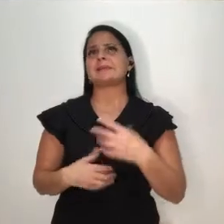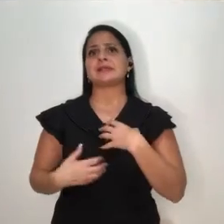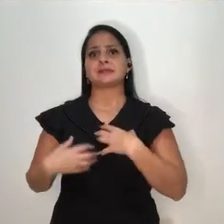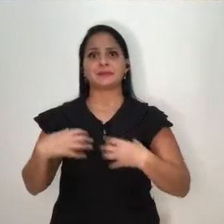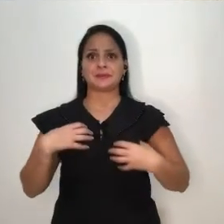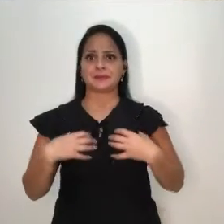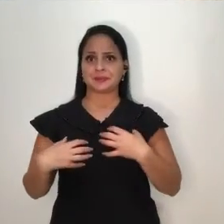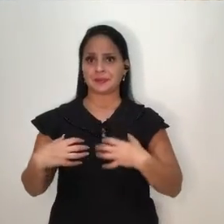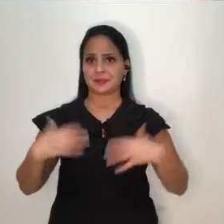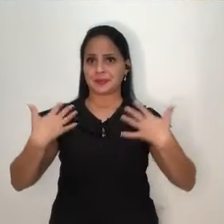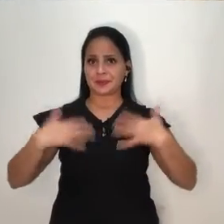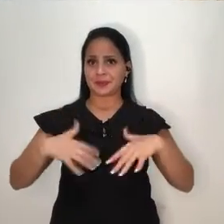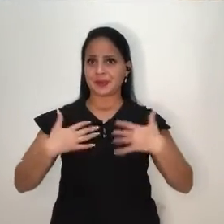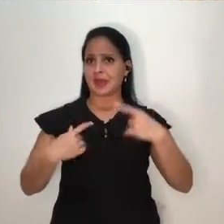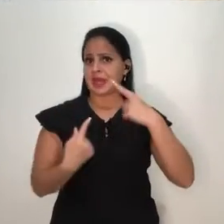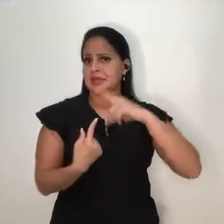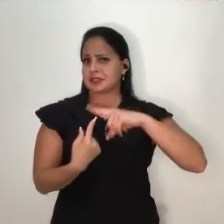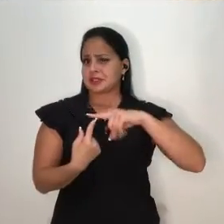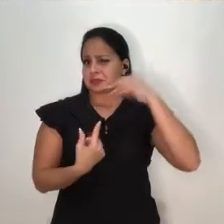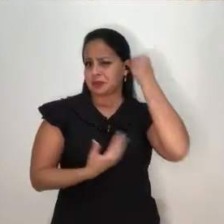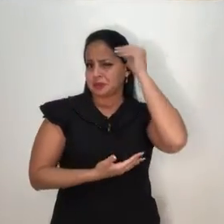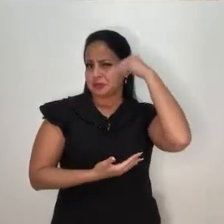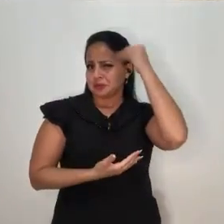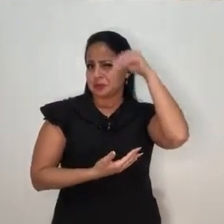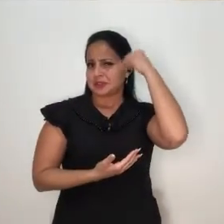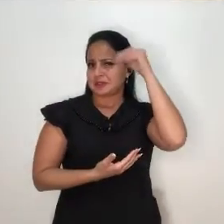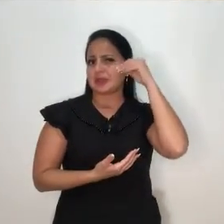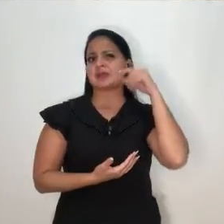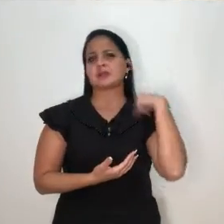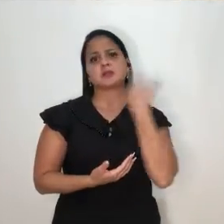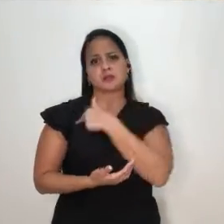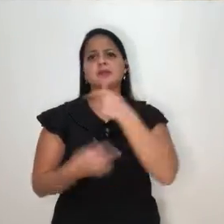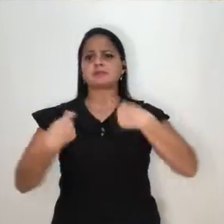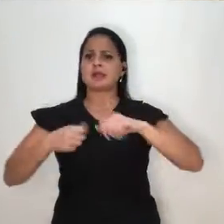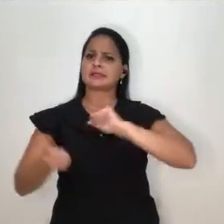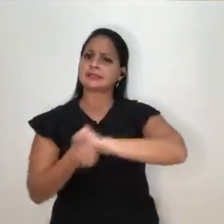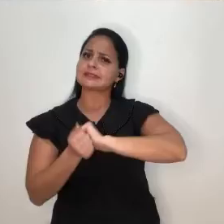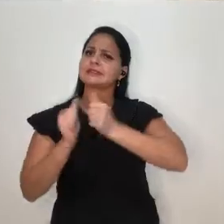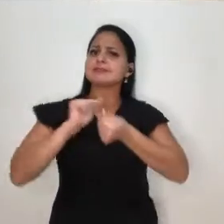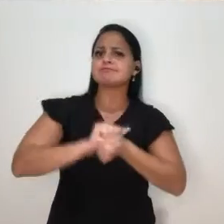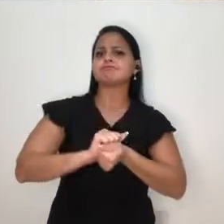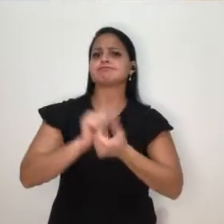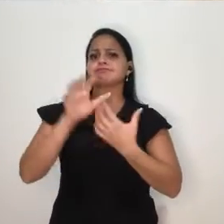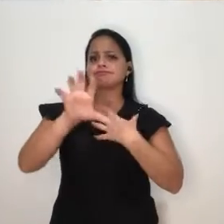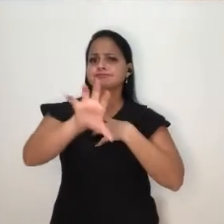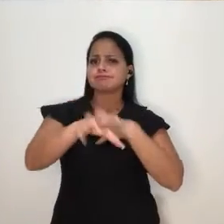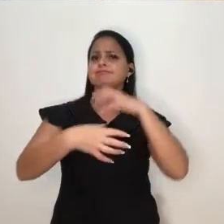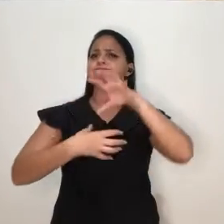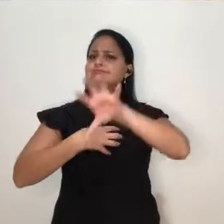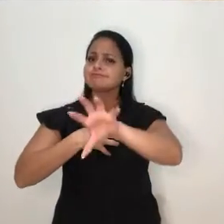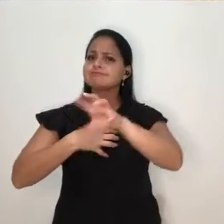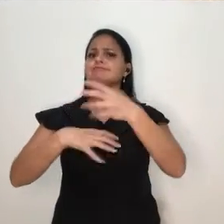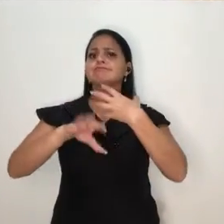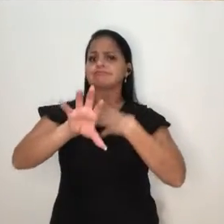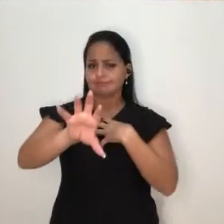né, assim, esse tipo de experiência que você tem que ser resiliente e